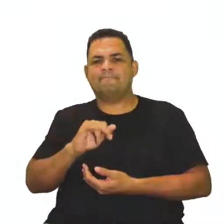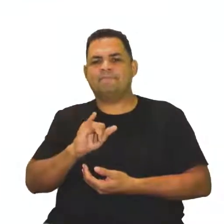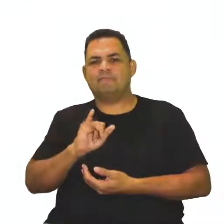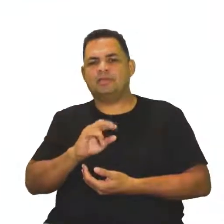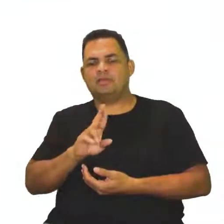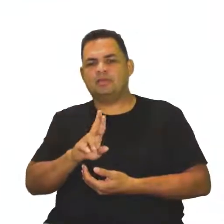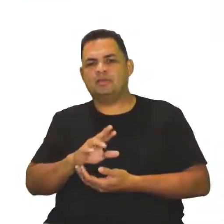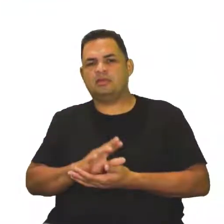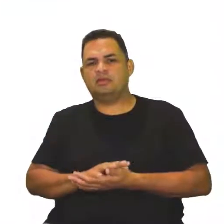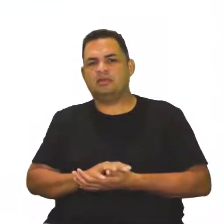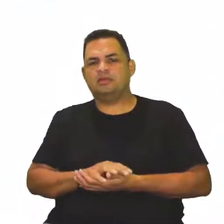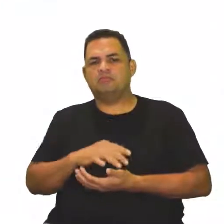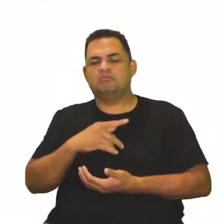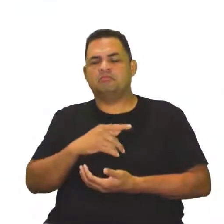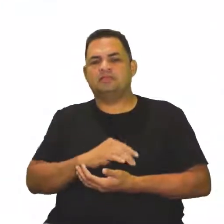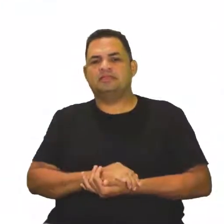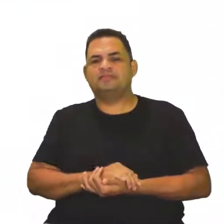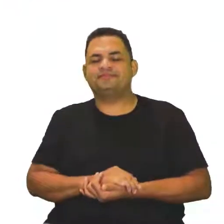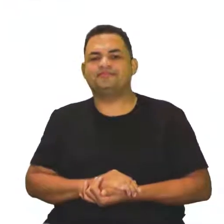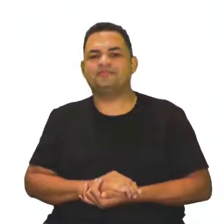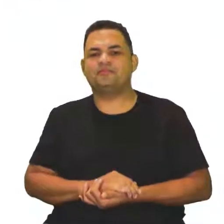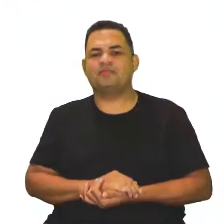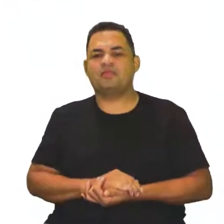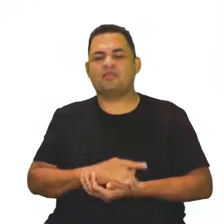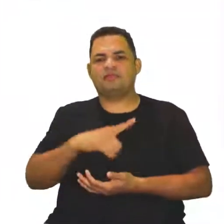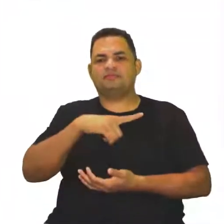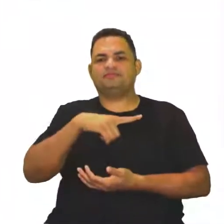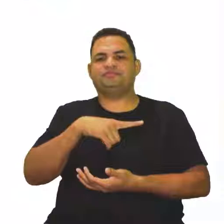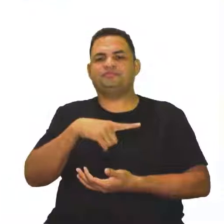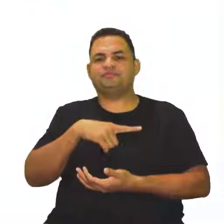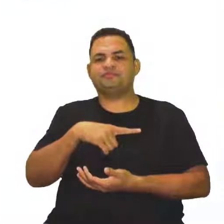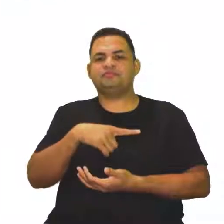com tensão e corrente. Nós temos aqui,